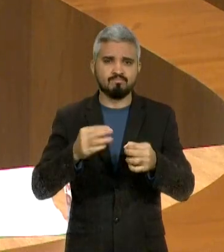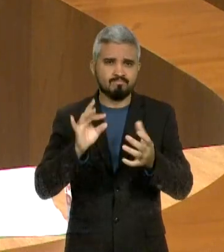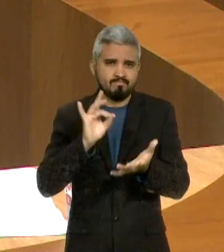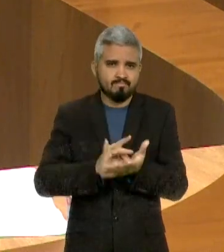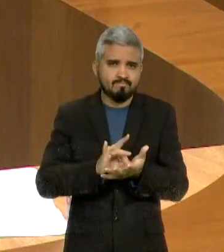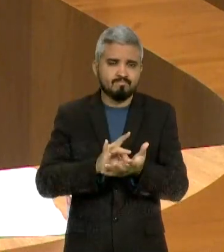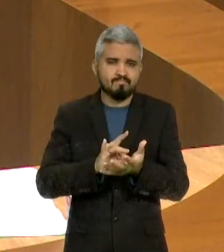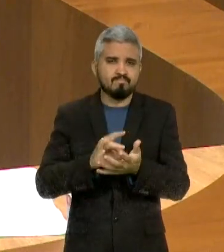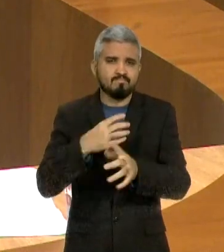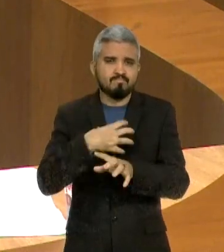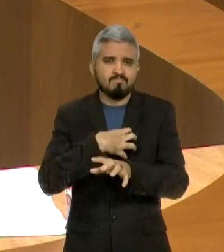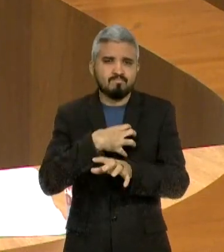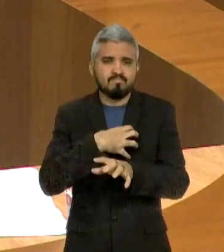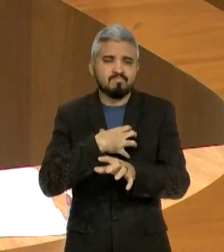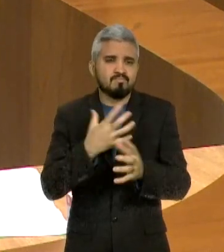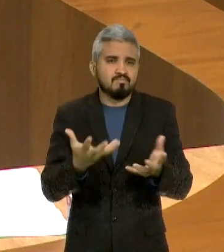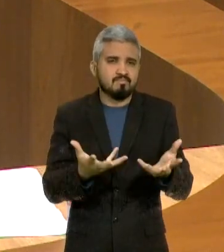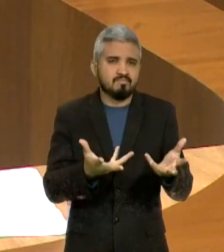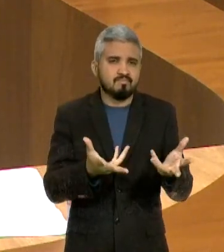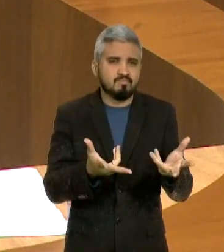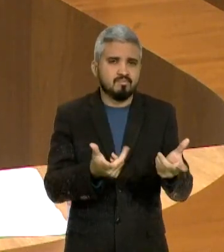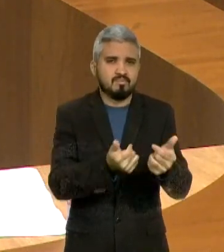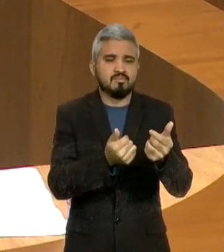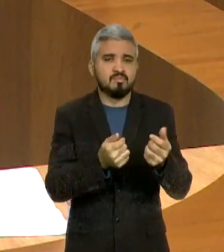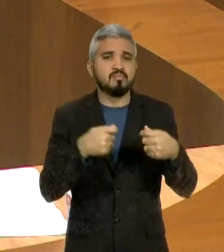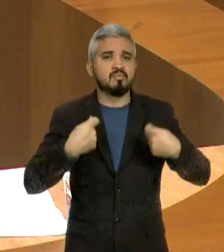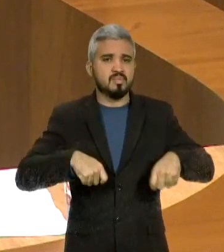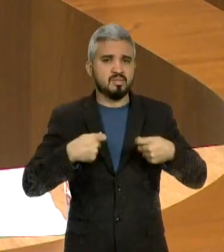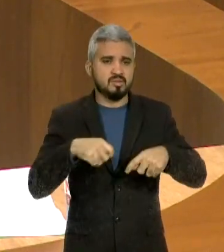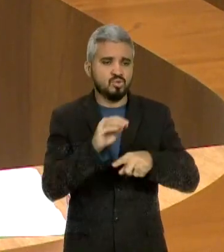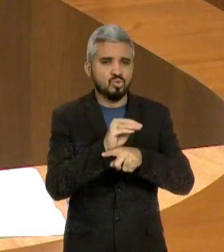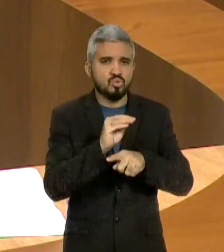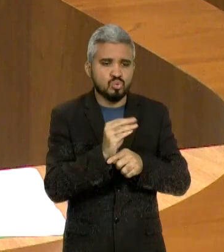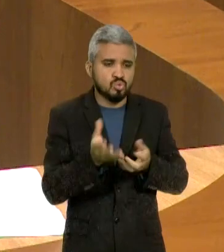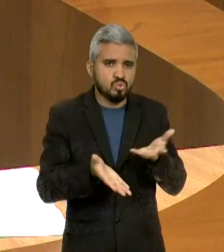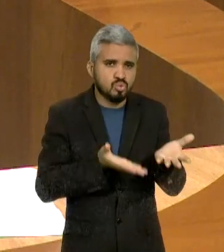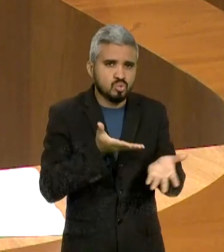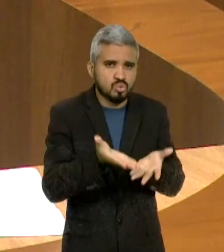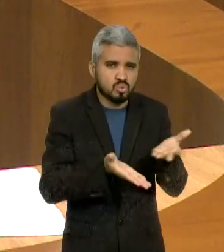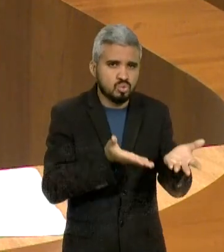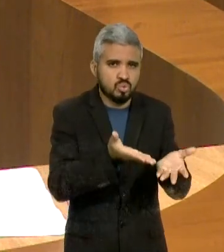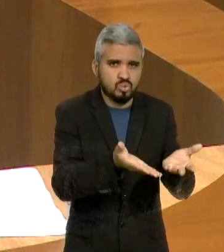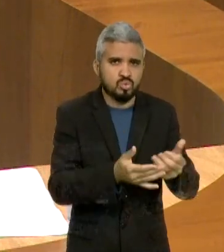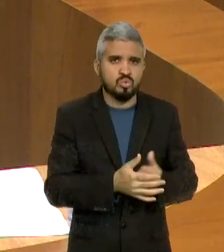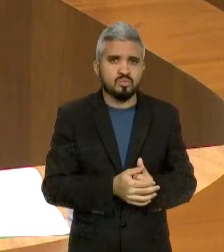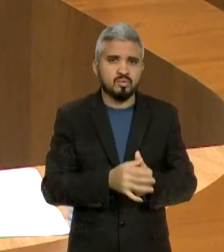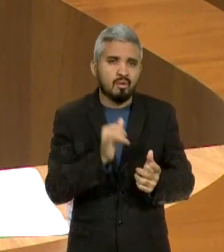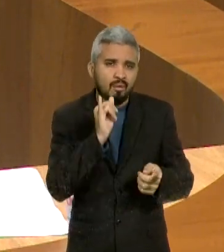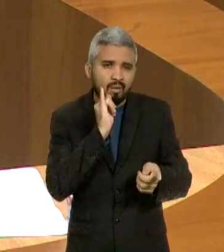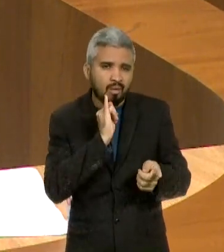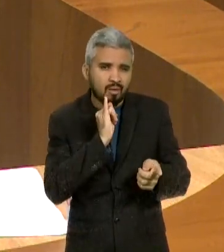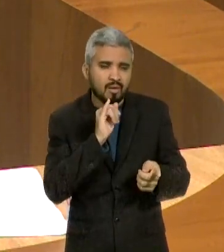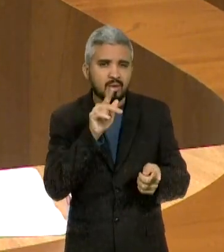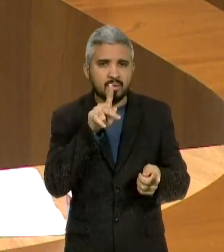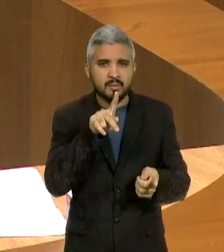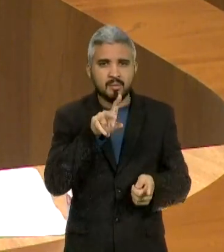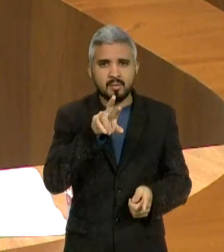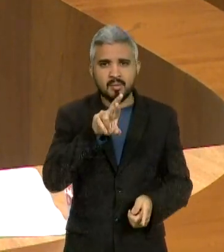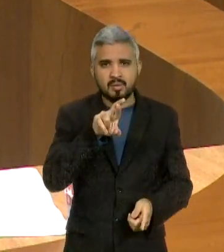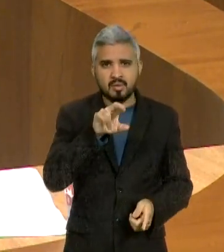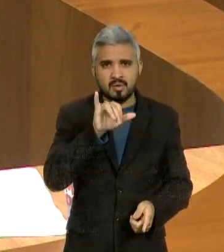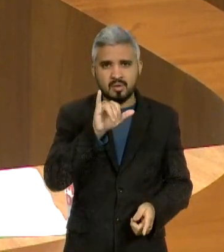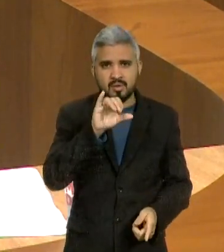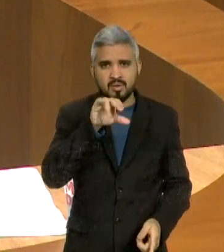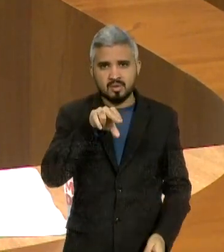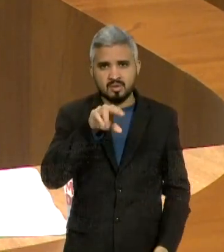que precisa ser amado e cuidado. A Princesa dos Lagos, como é conhecida, se destaca também por